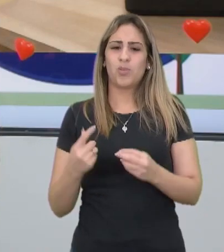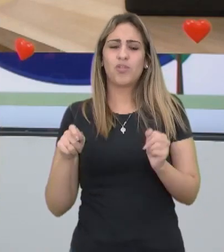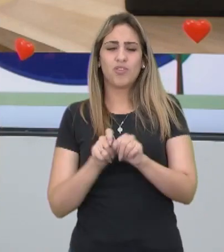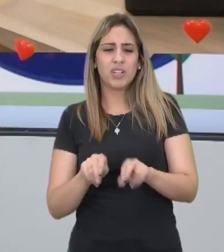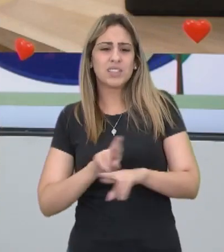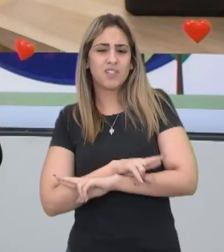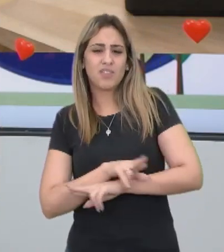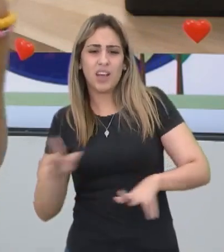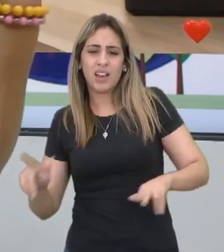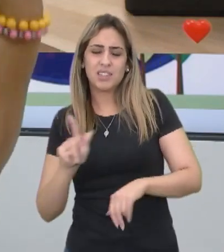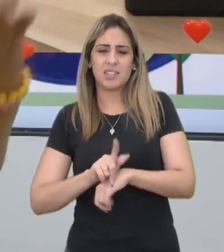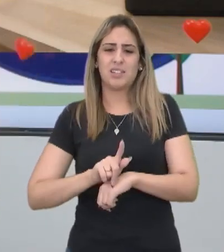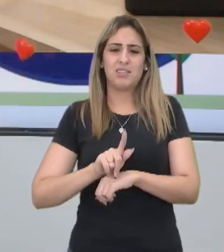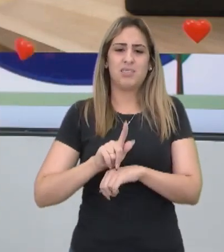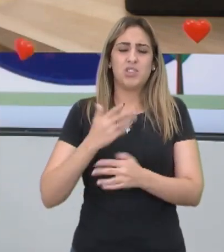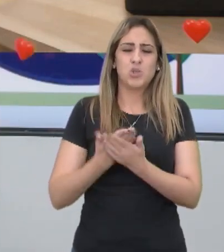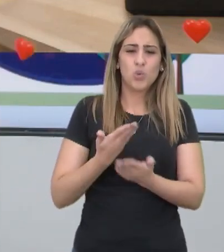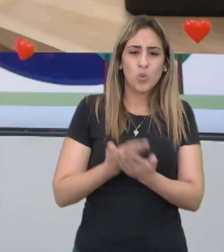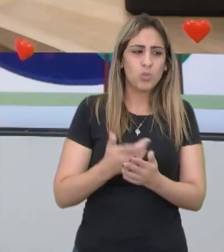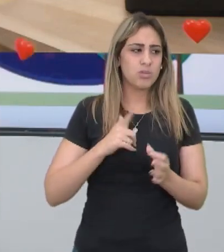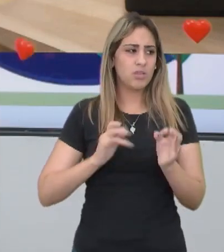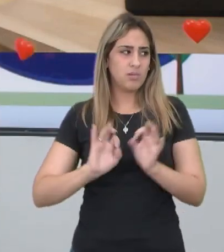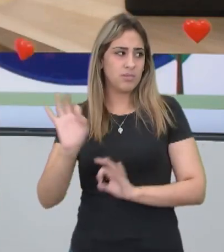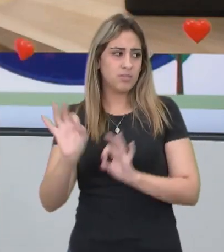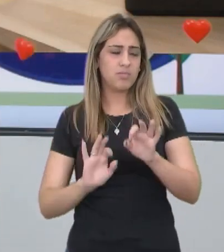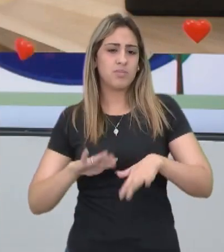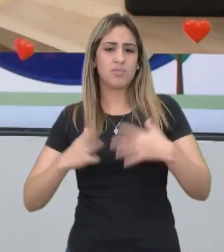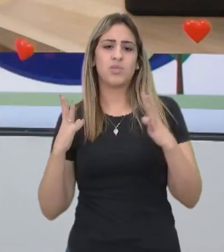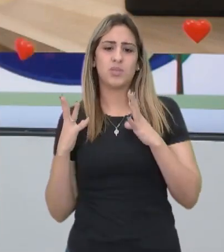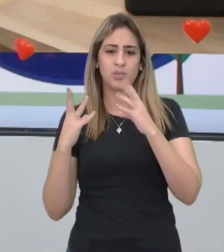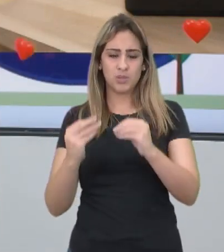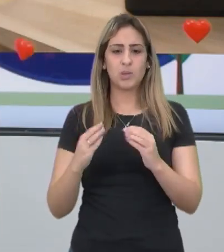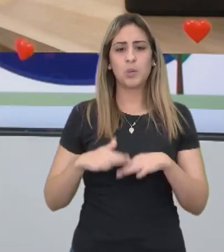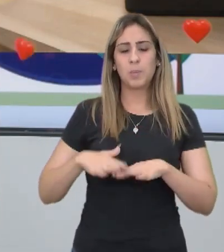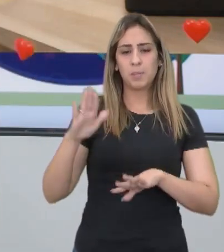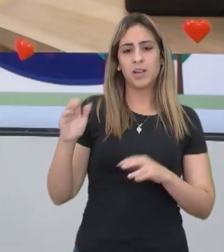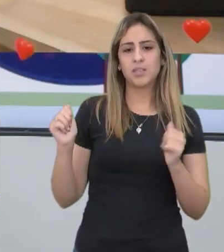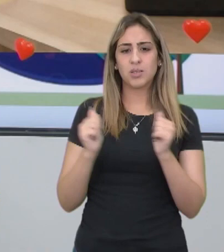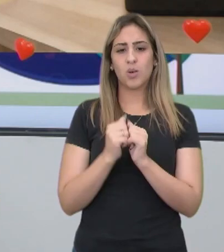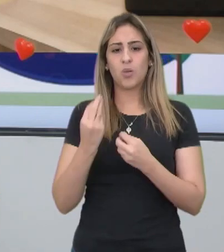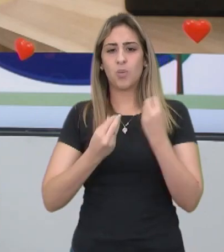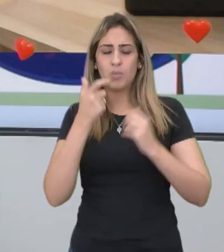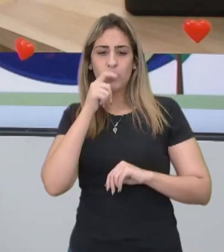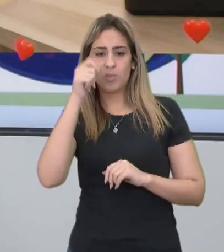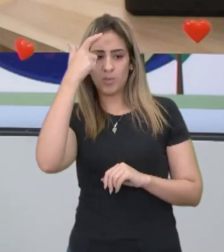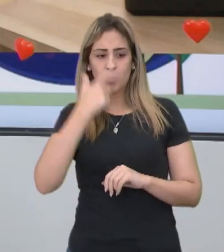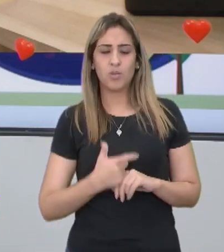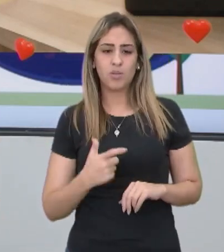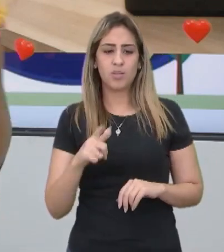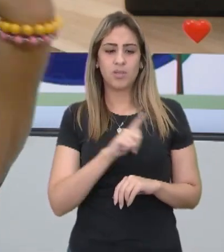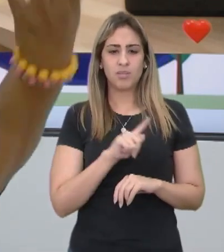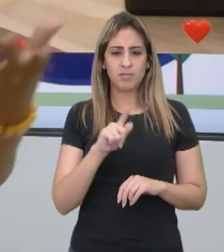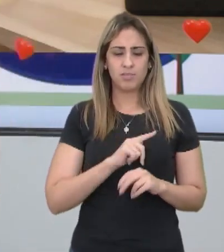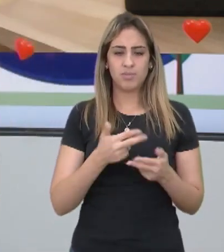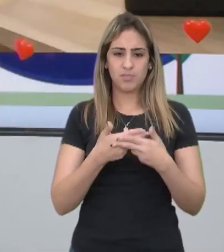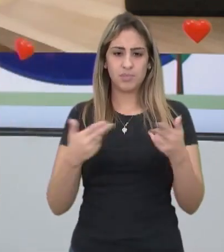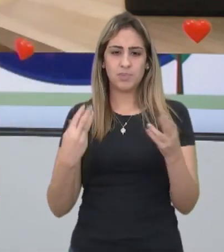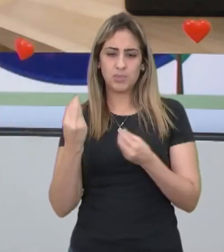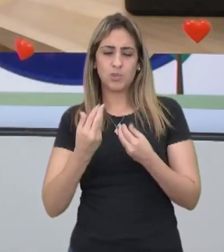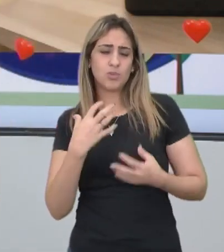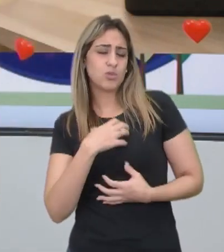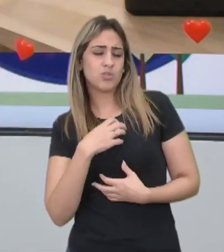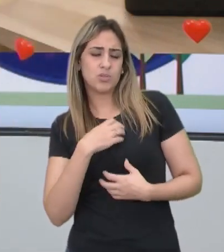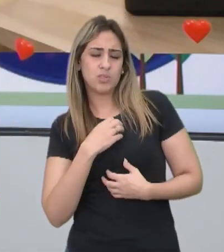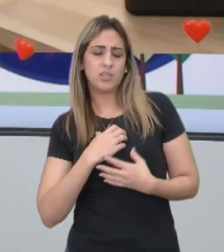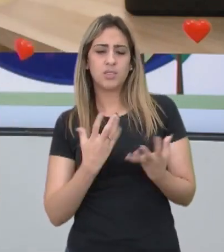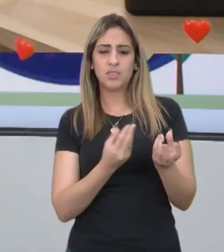várias graduações, tenho preparo, enfim, mas como uma mulher periférica, muitas situações